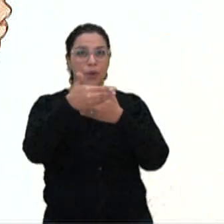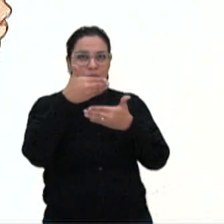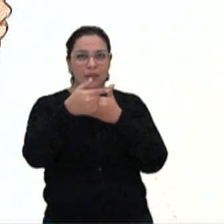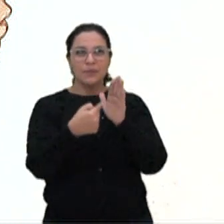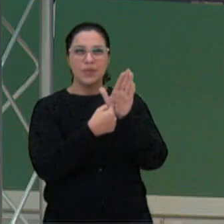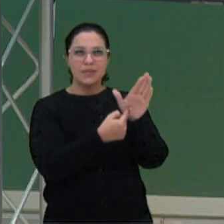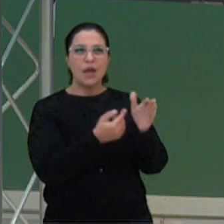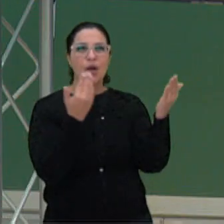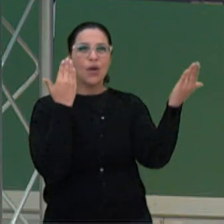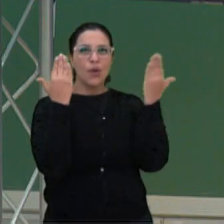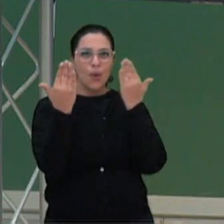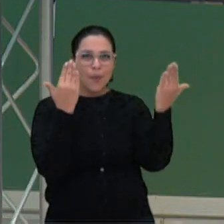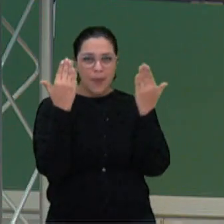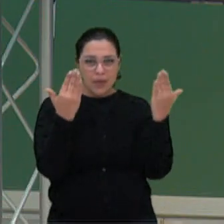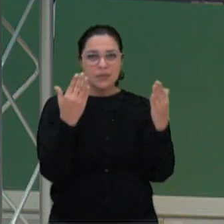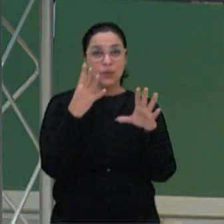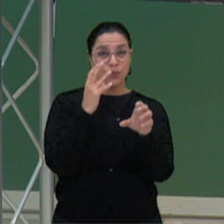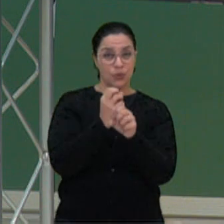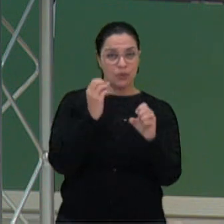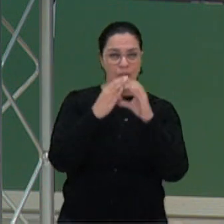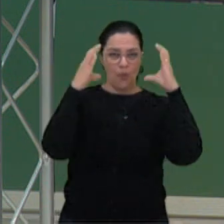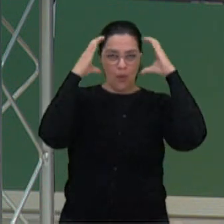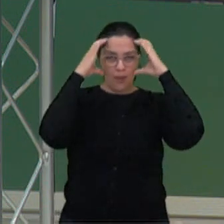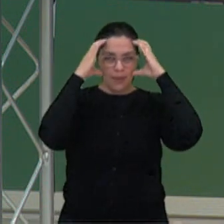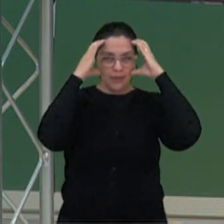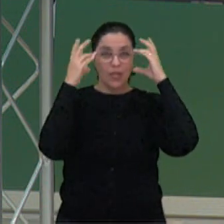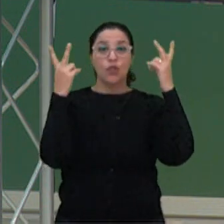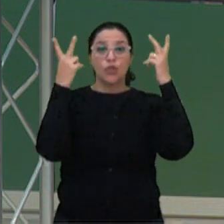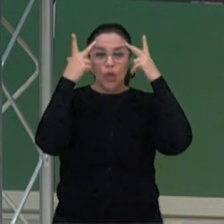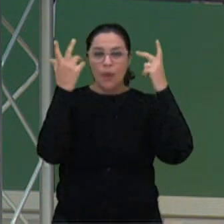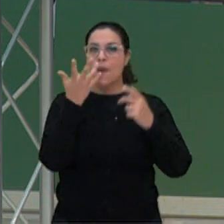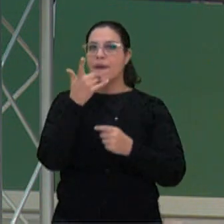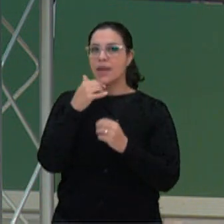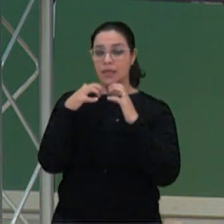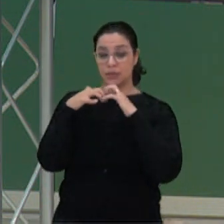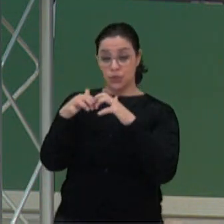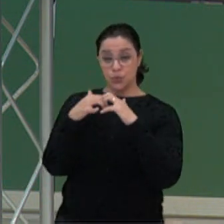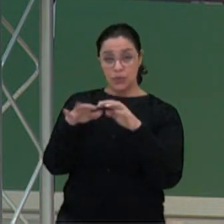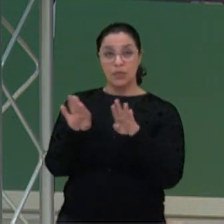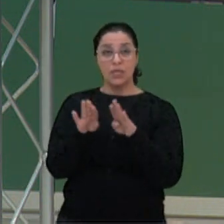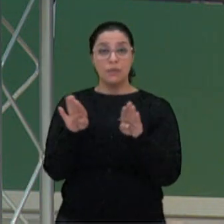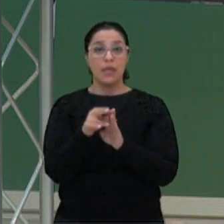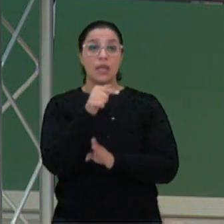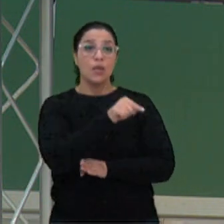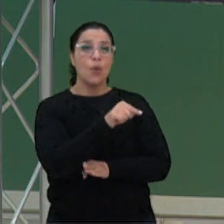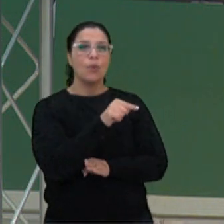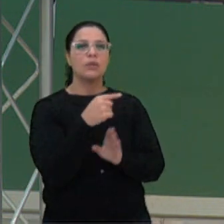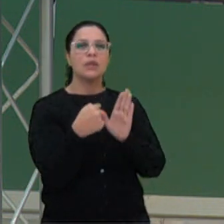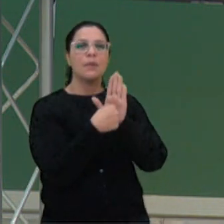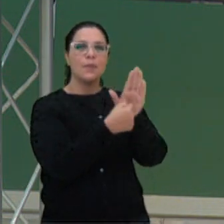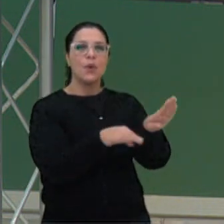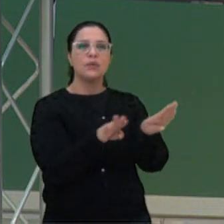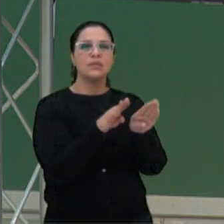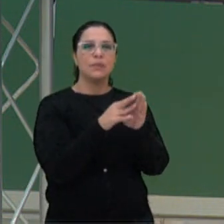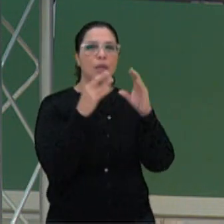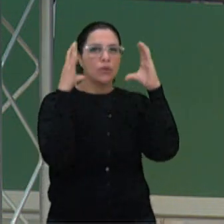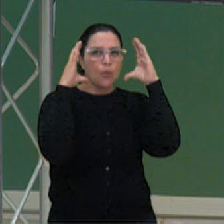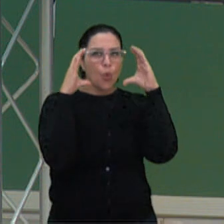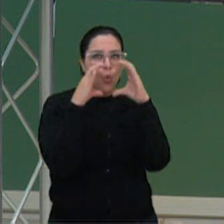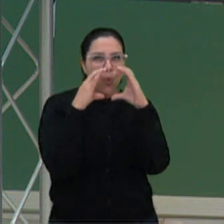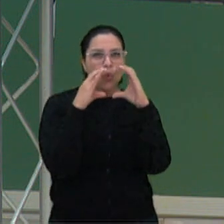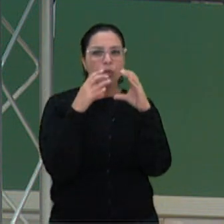para vocês a comparação entre, né, o crânio de uma criança, o cérebro de uma criança normal e de uma com microcefalia. Então, o tamanho é